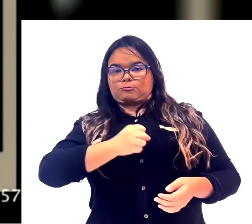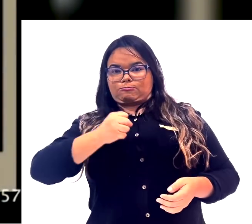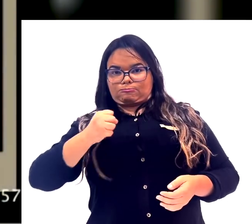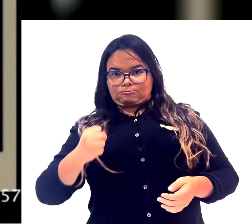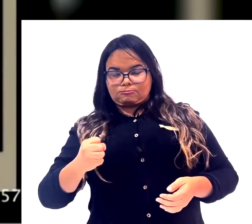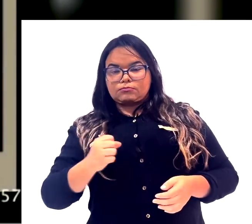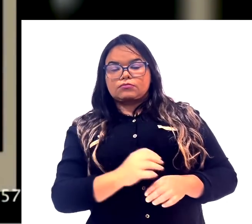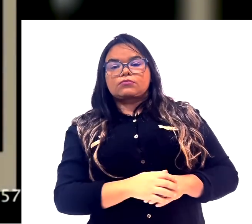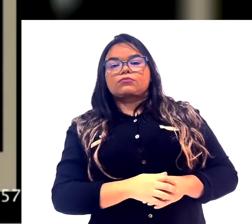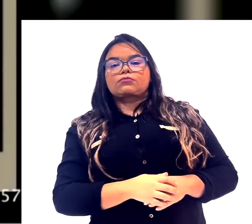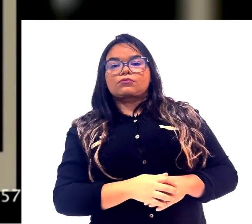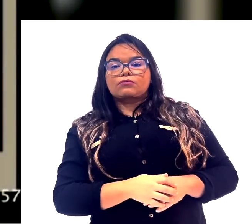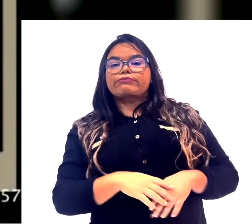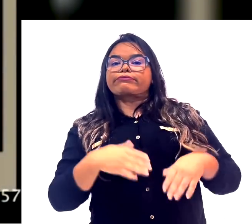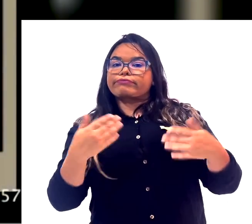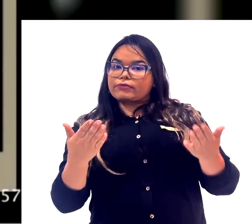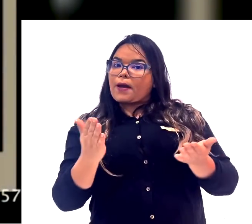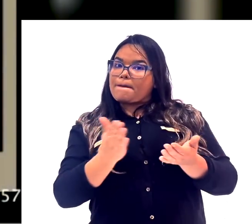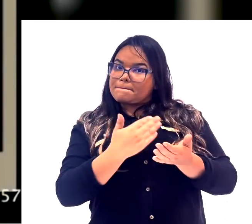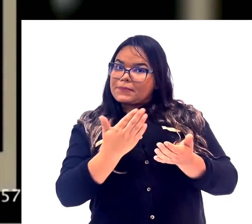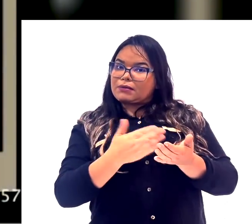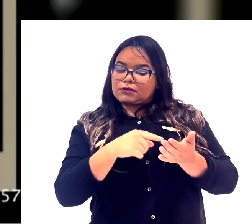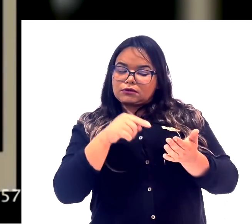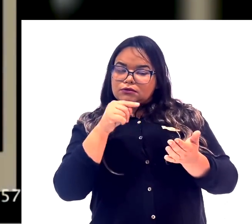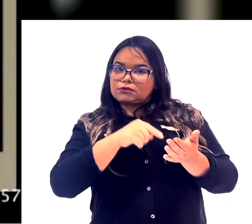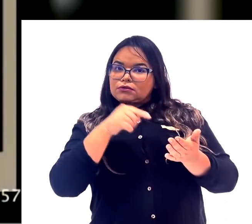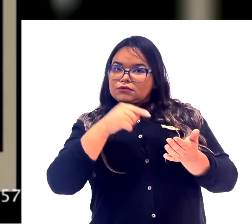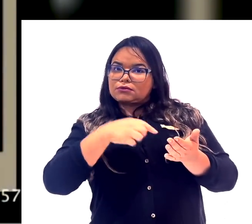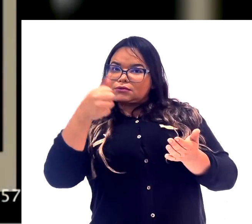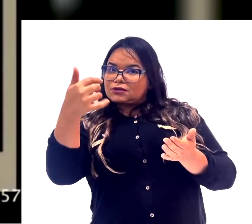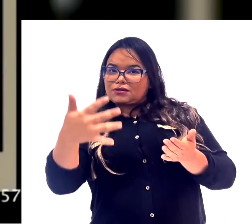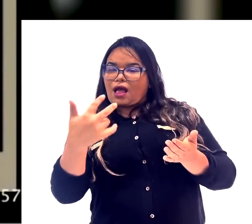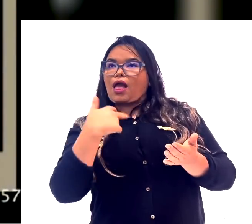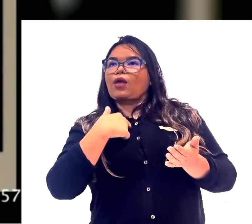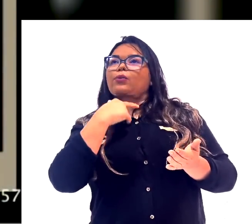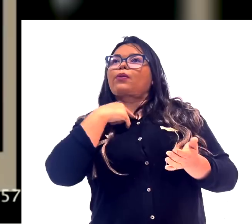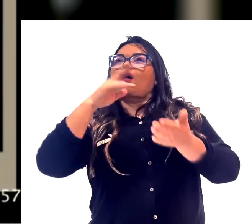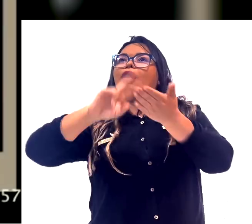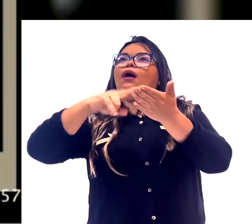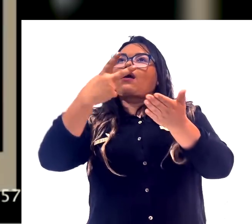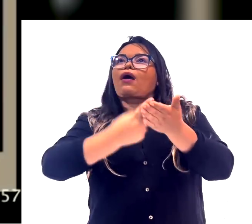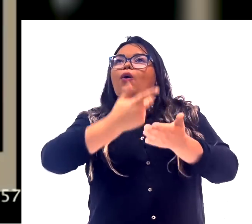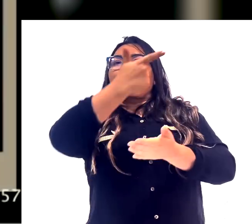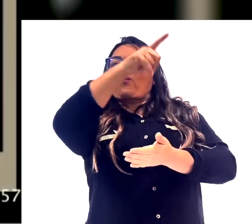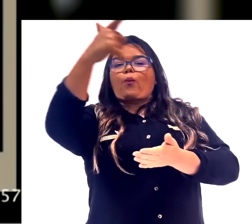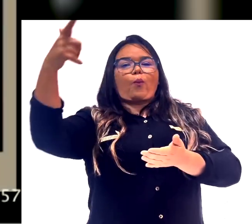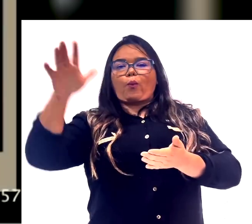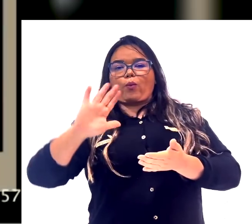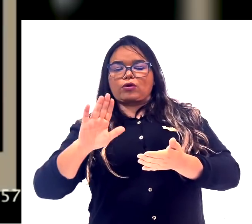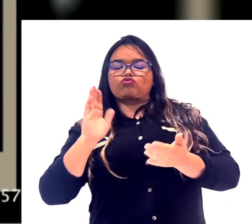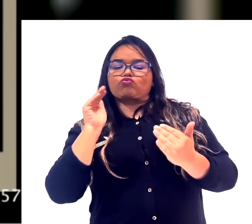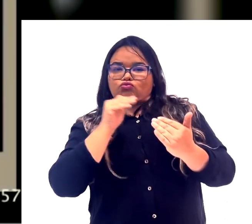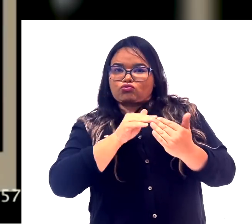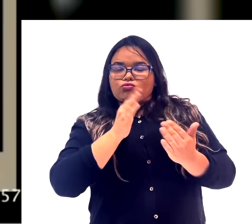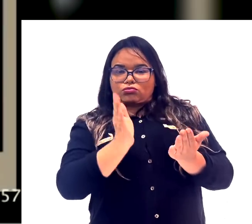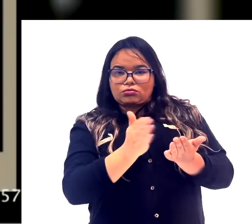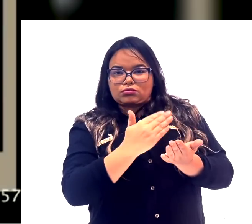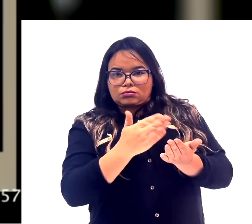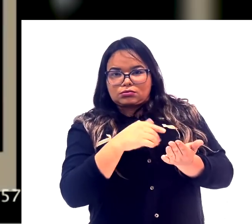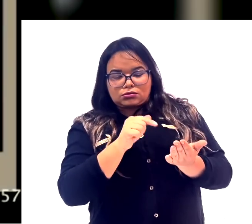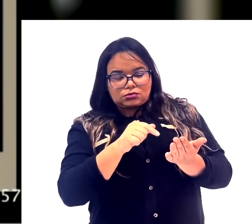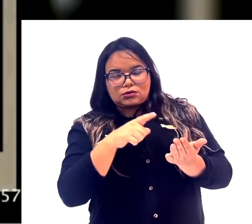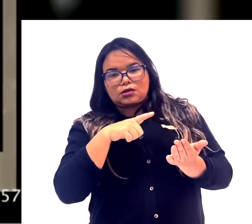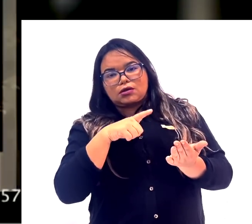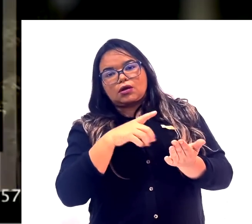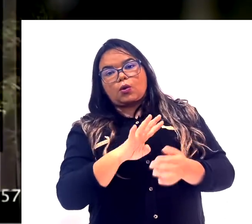Portanto, esta é a definição bíblica. Não podemos interpretar estes símbolos de nenhuma outra maneira a não ser como a Bíblia diz. Assim, os quatro animais